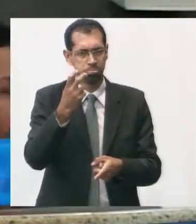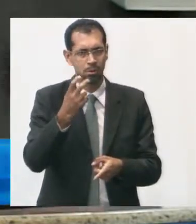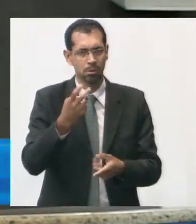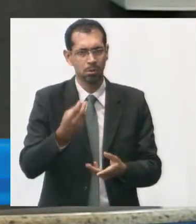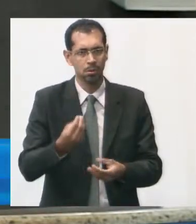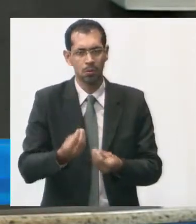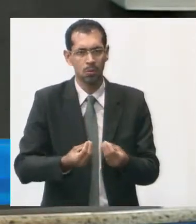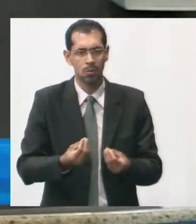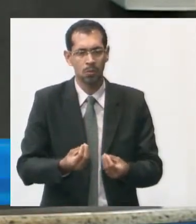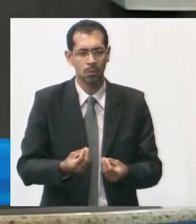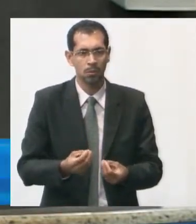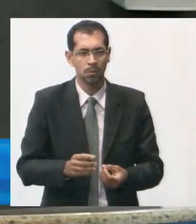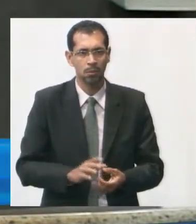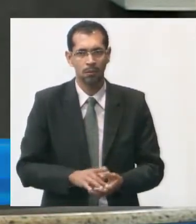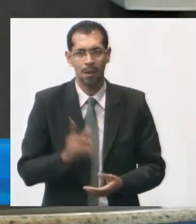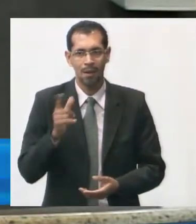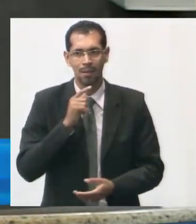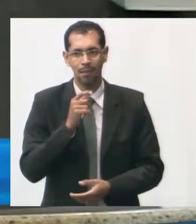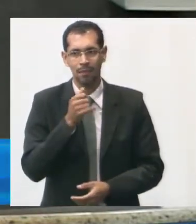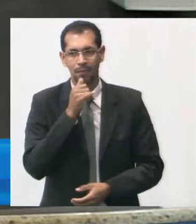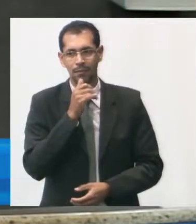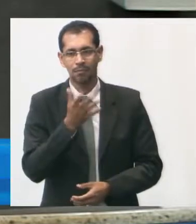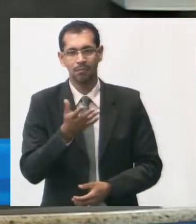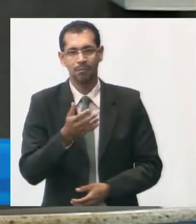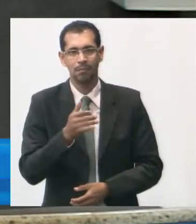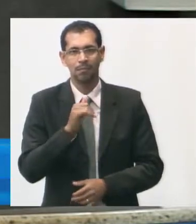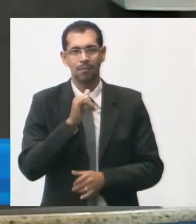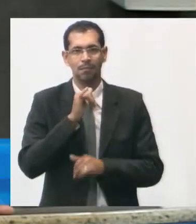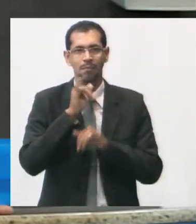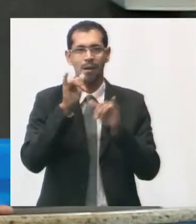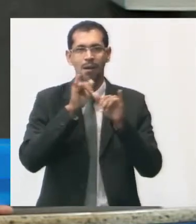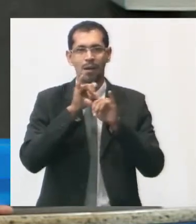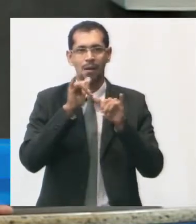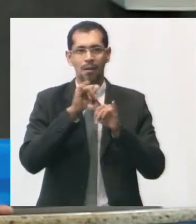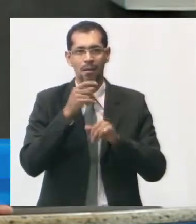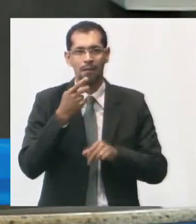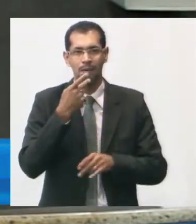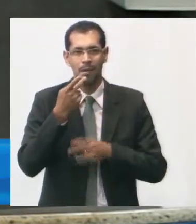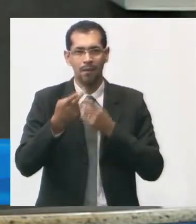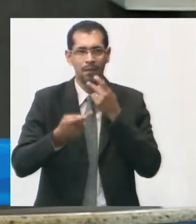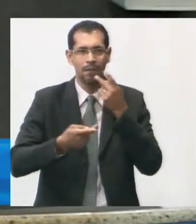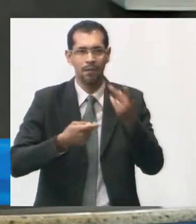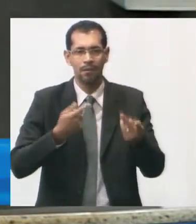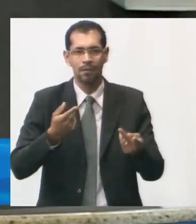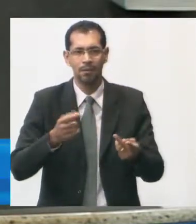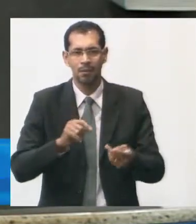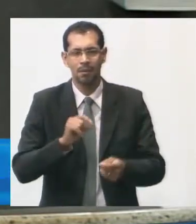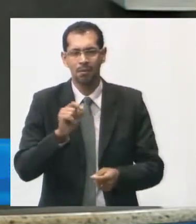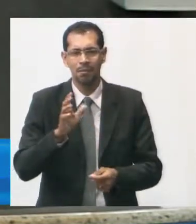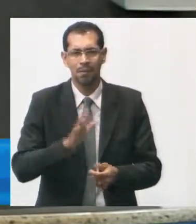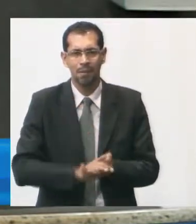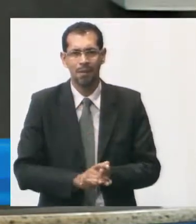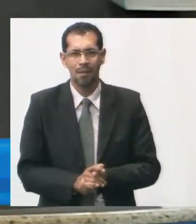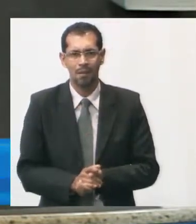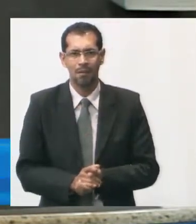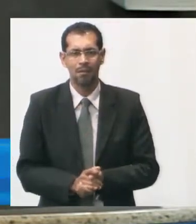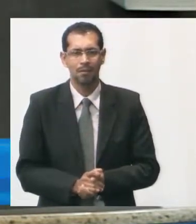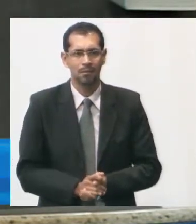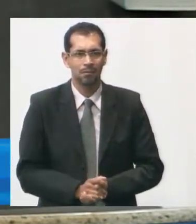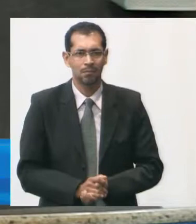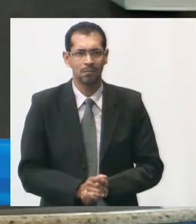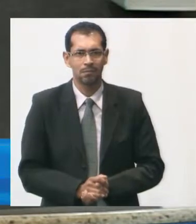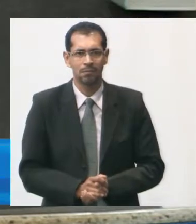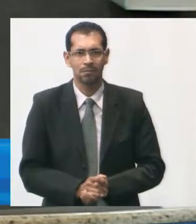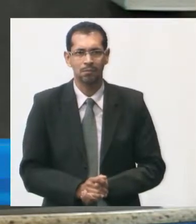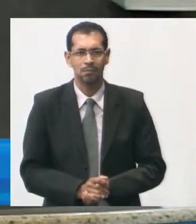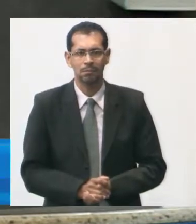jornais? Falar disso, falar daquilo, falar de aumento. Que aumento? Quem protocolou